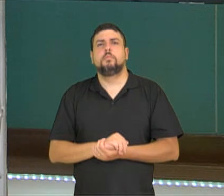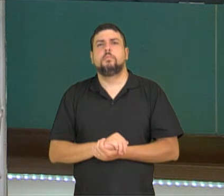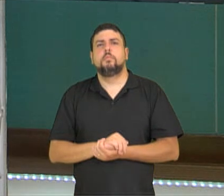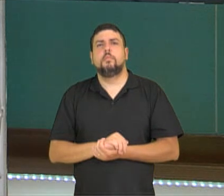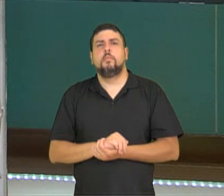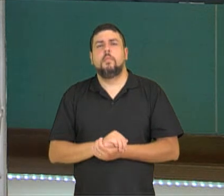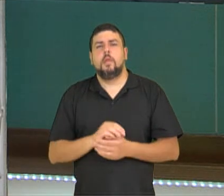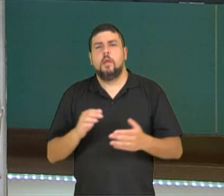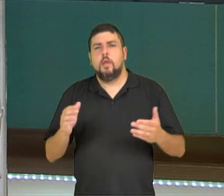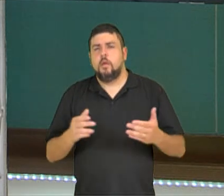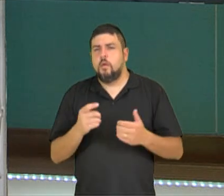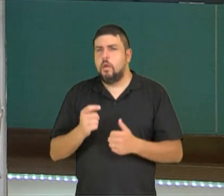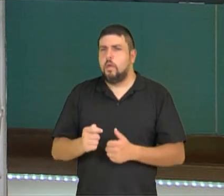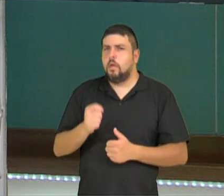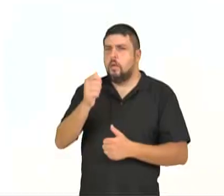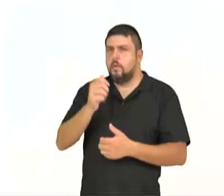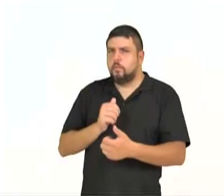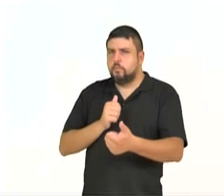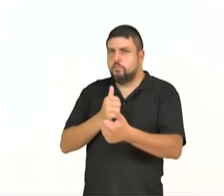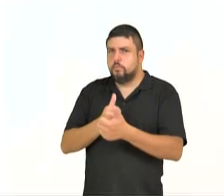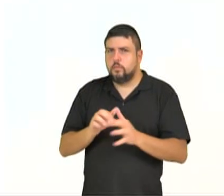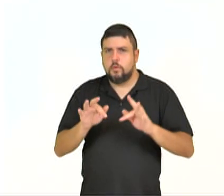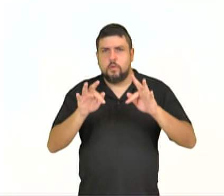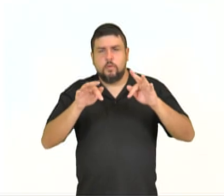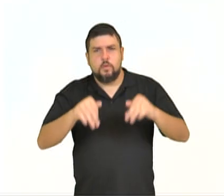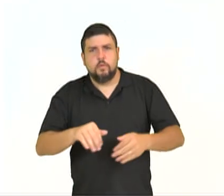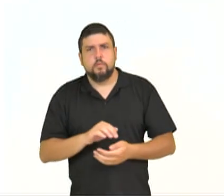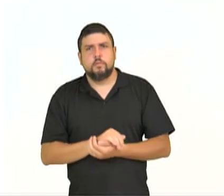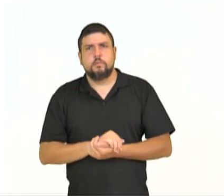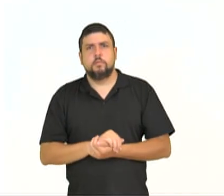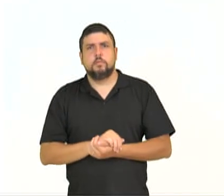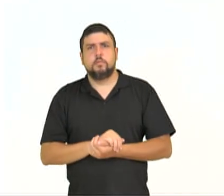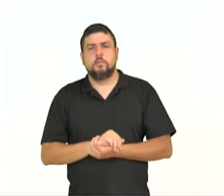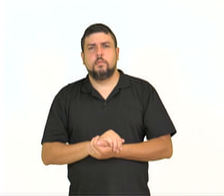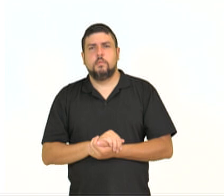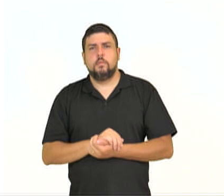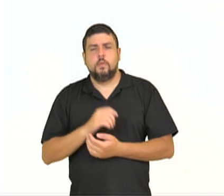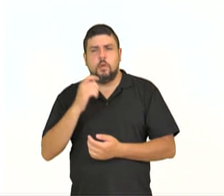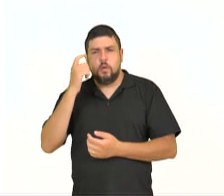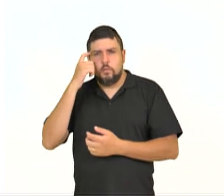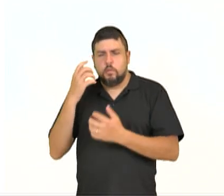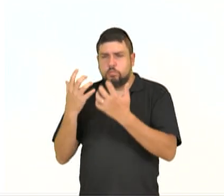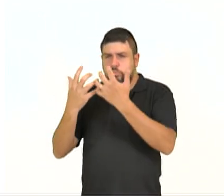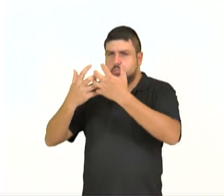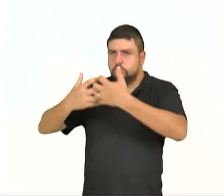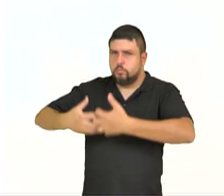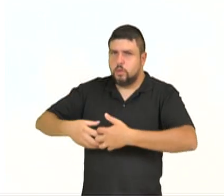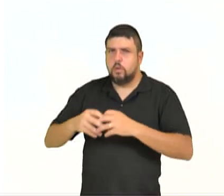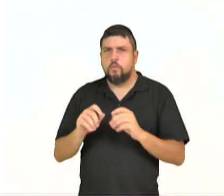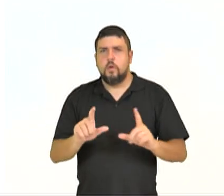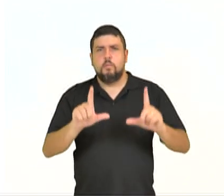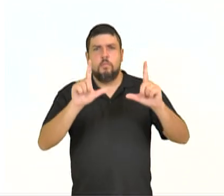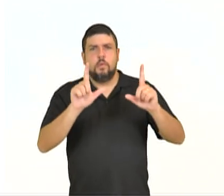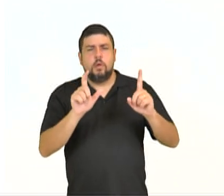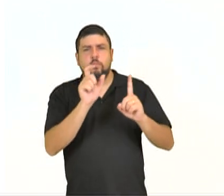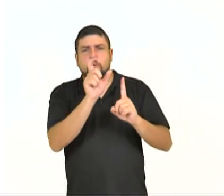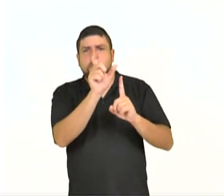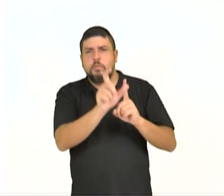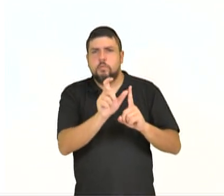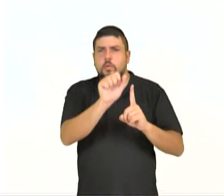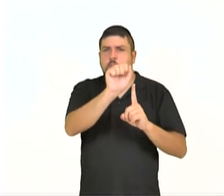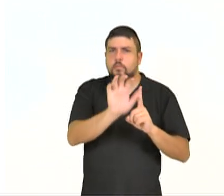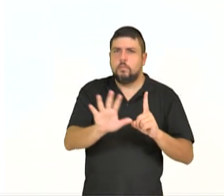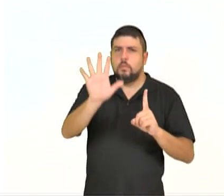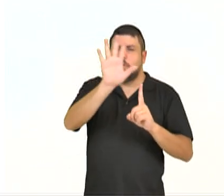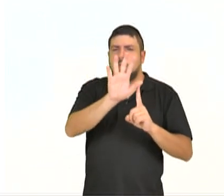Estamos chegando ao fim da aula e o que vimos? Refletimos a respeito da parte não verbal de um cartaz de campanha e a significação que